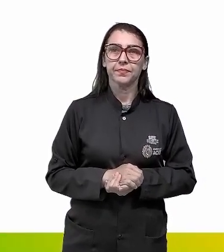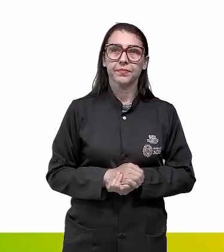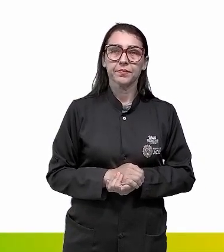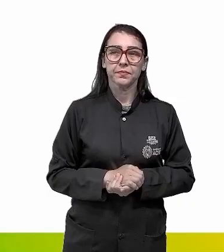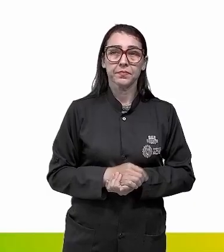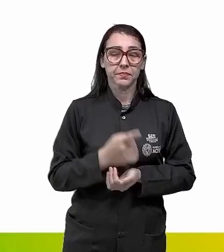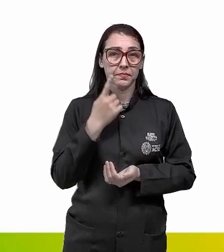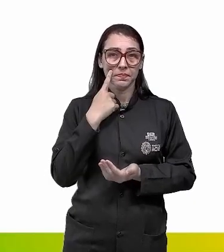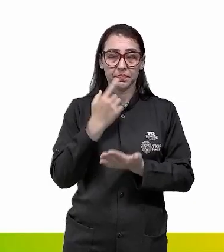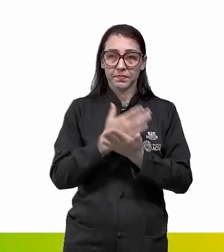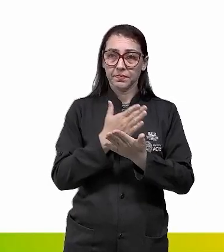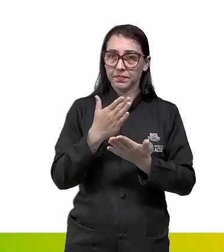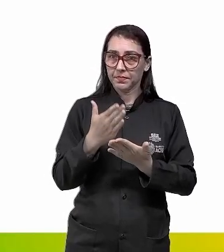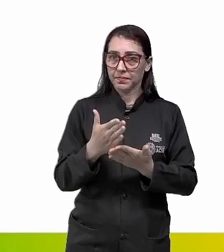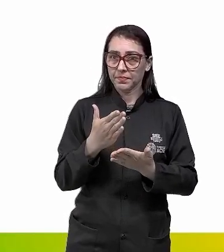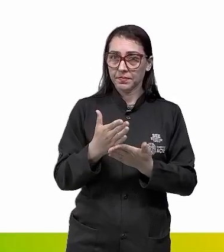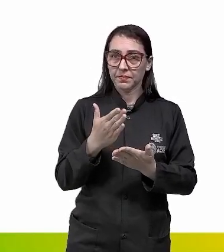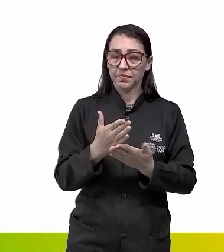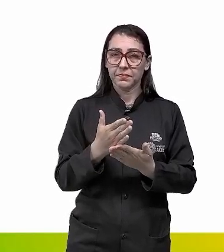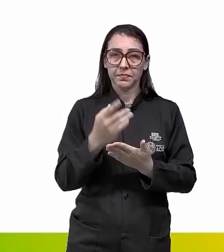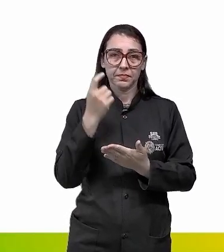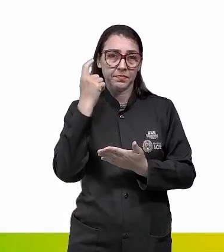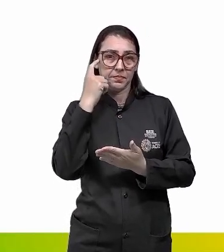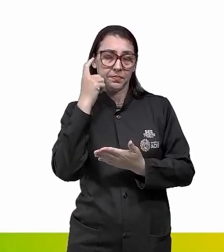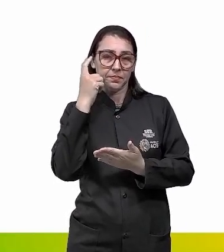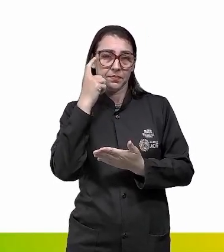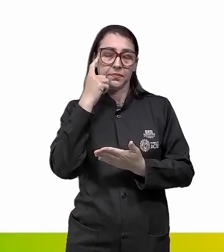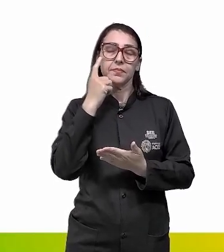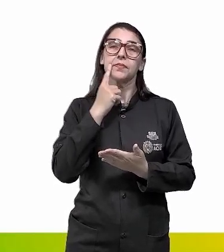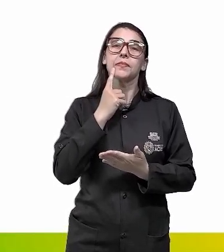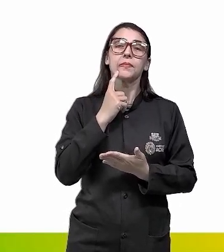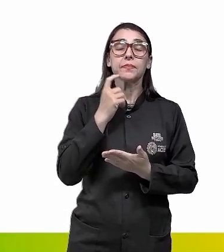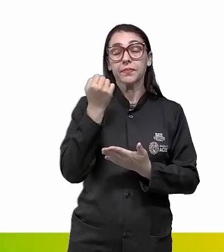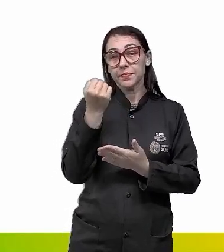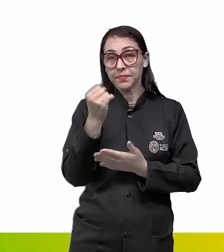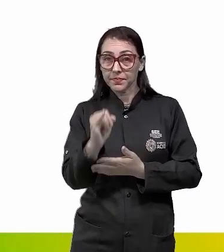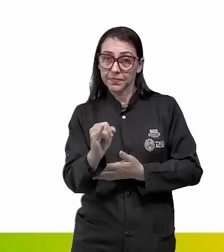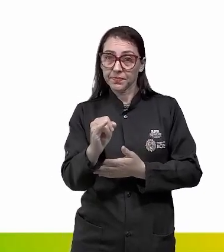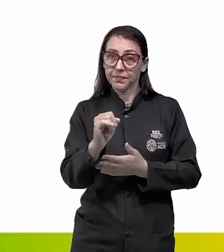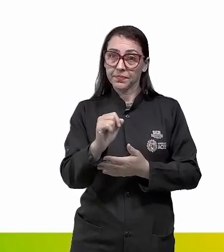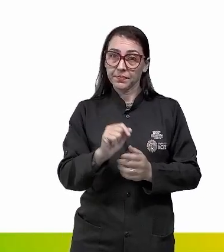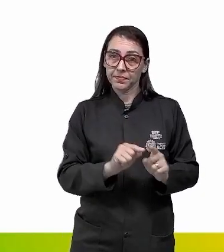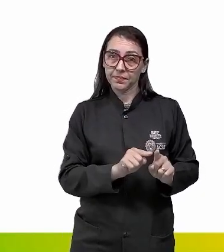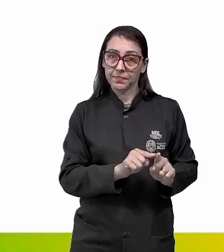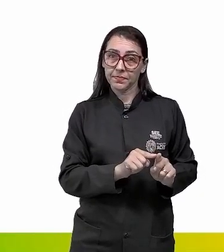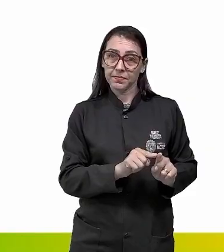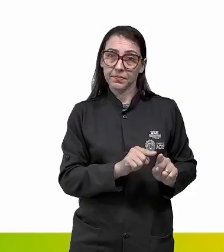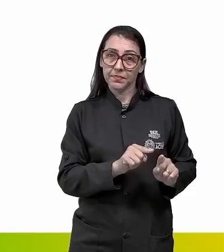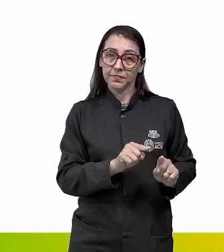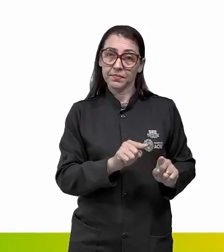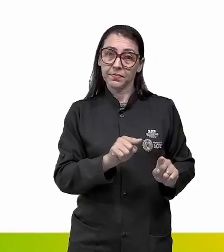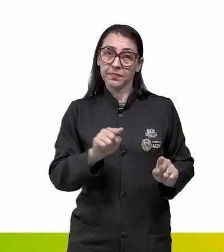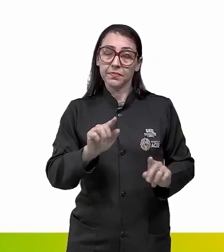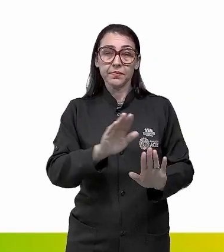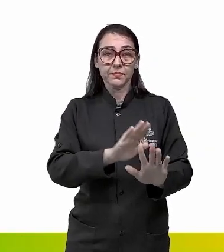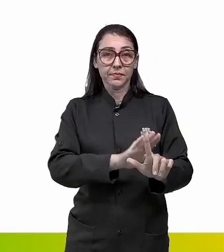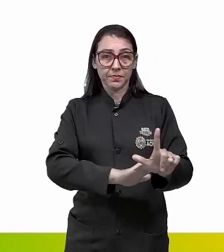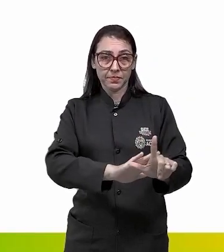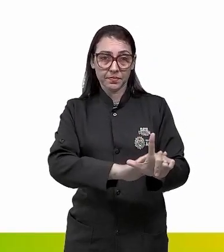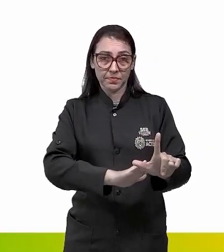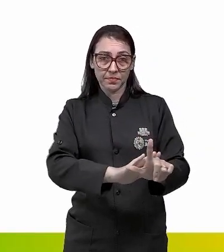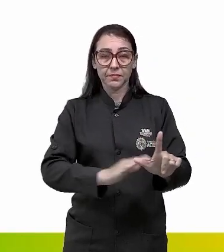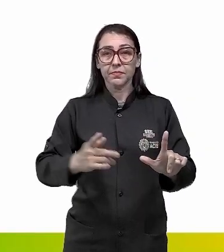Então, deixa eu começar imaginando a seguinte situação. Se aumentarmos o lado de um polígono